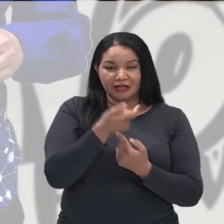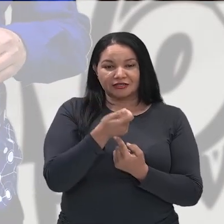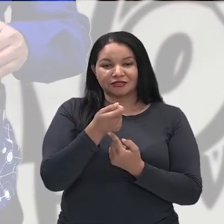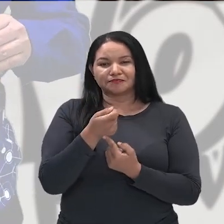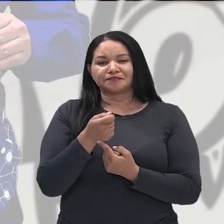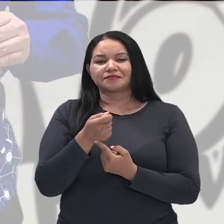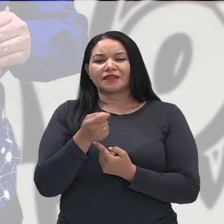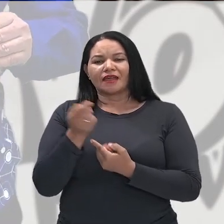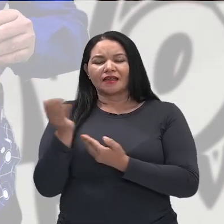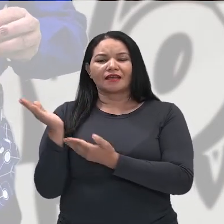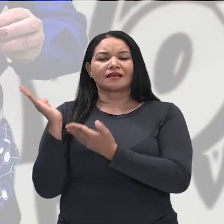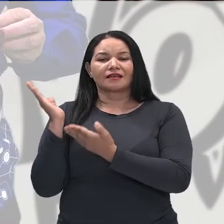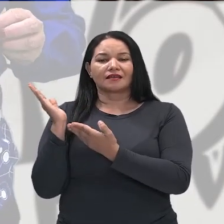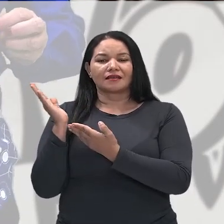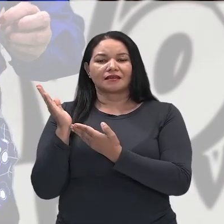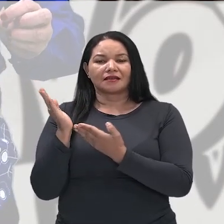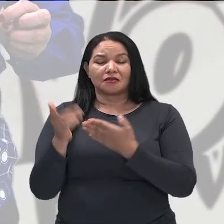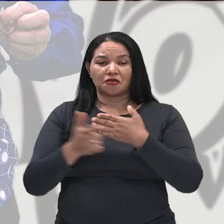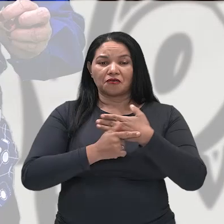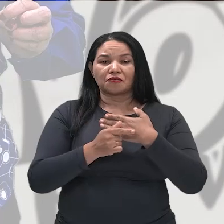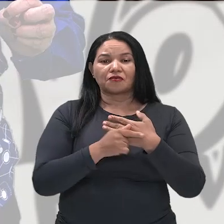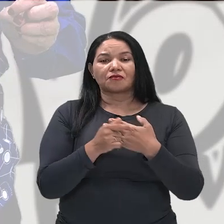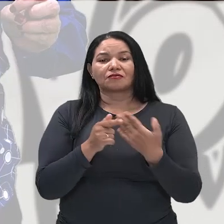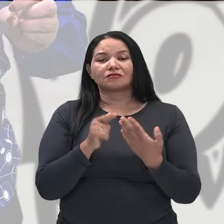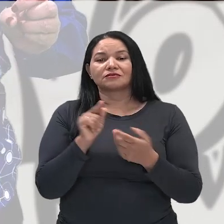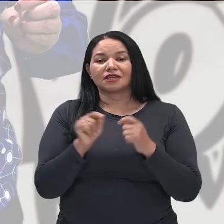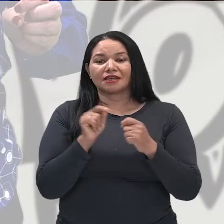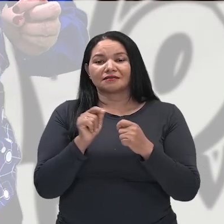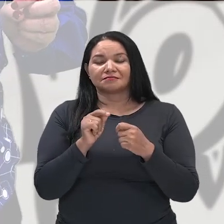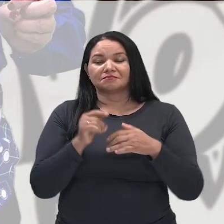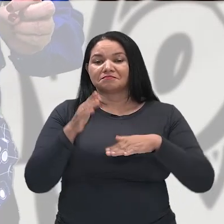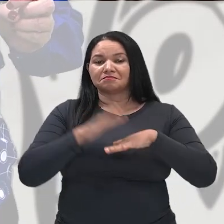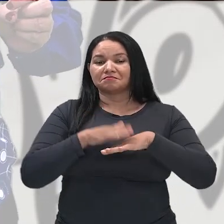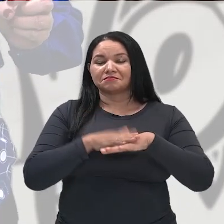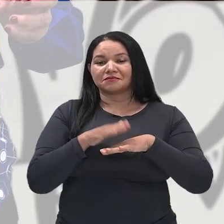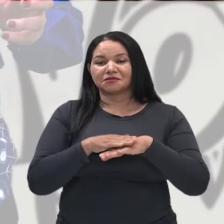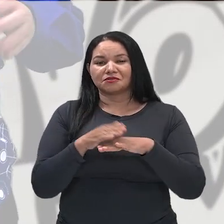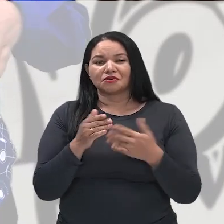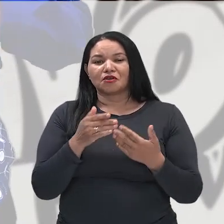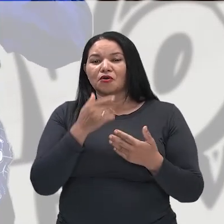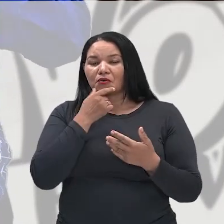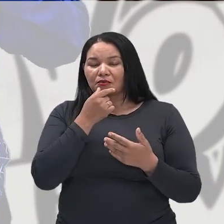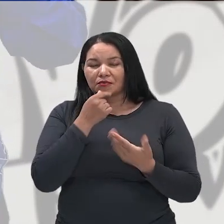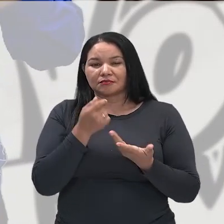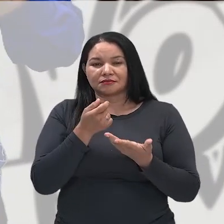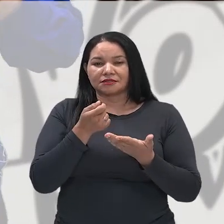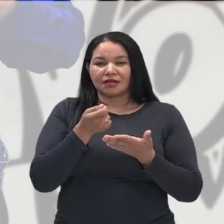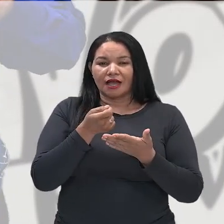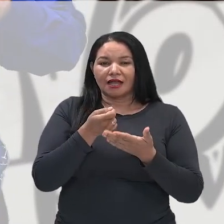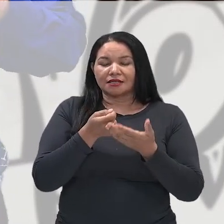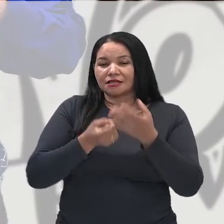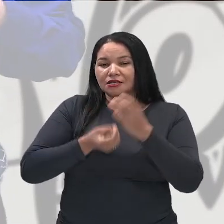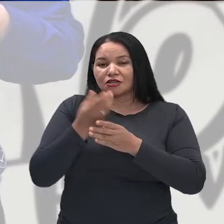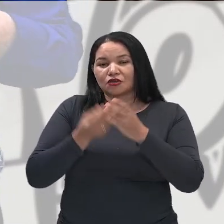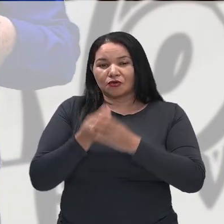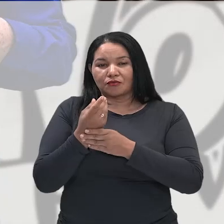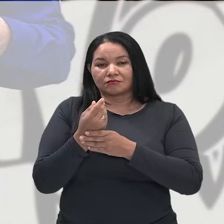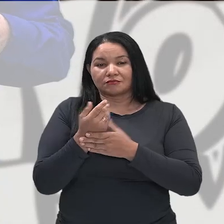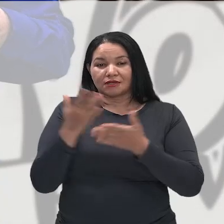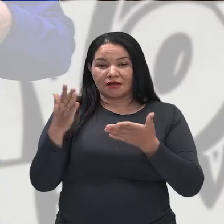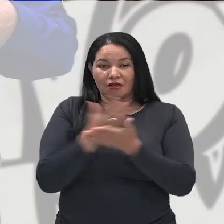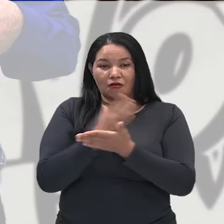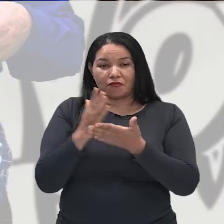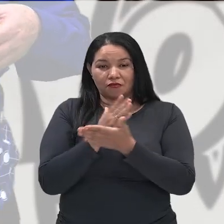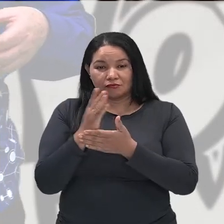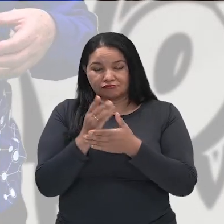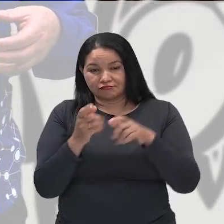obra aqui é de um artista, né, que ele faz o Walter. E ele, o que acontece? Ele colocou algumas cabaças,